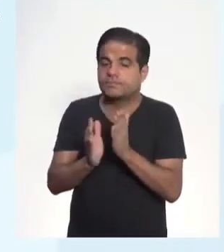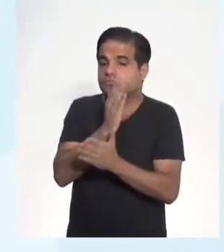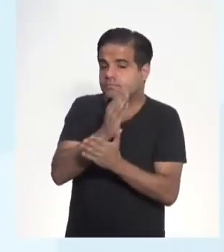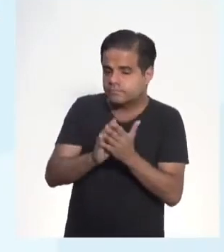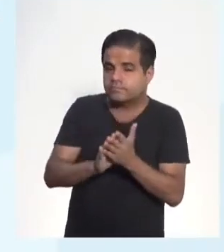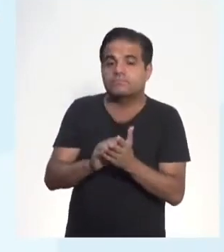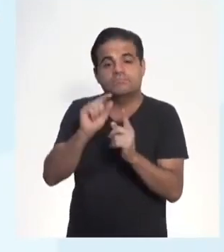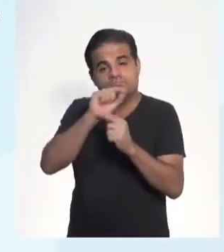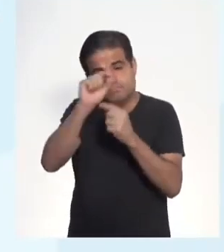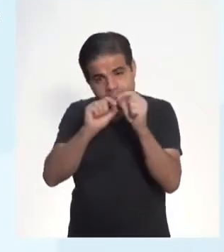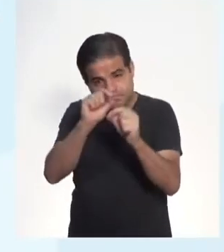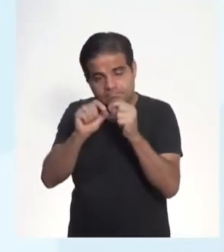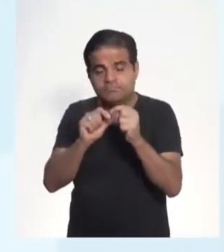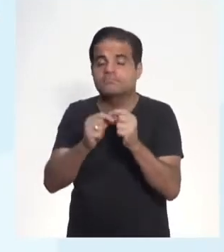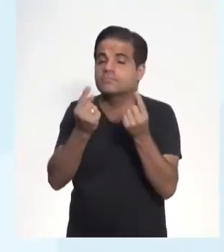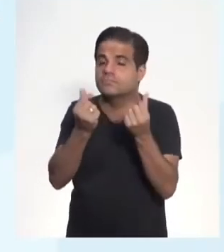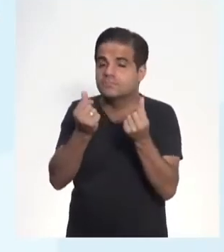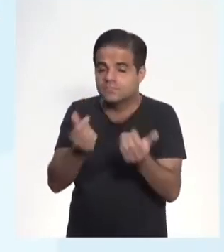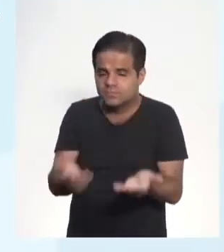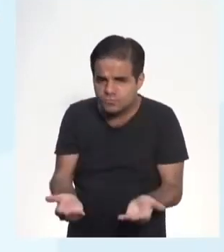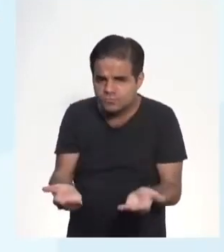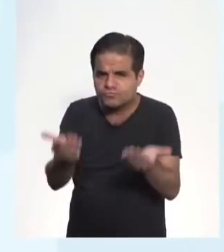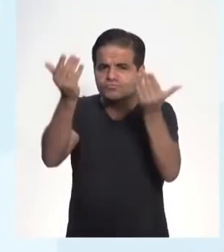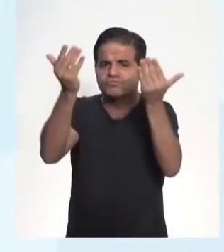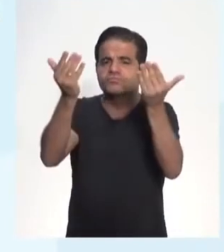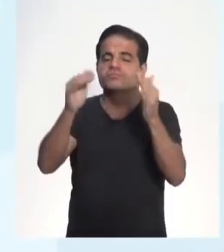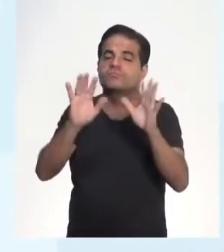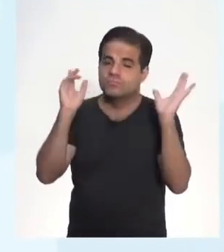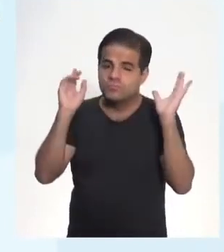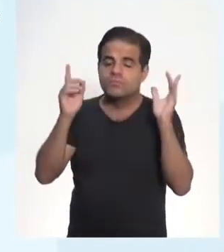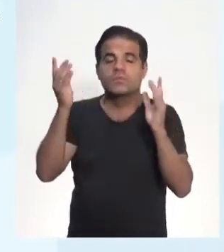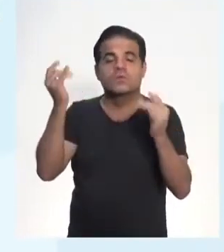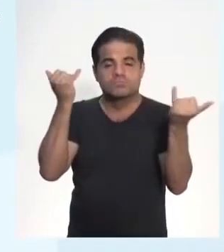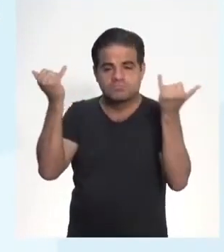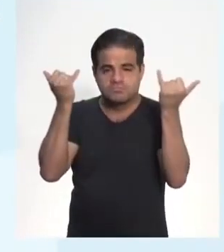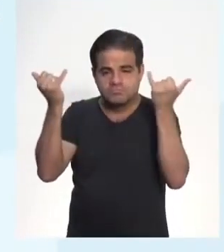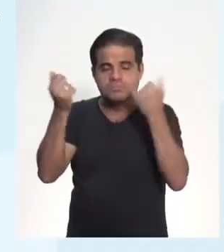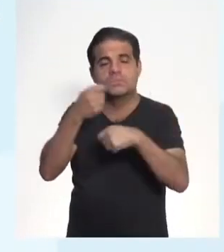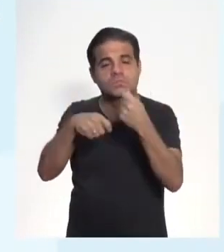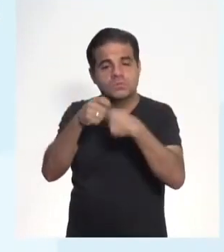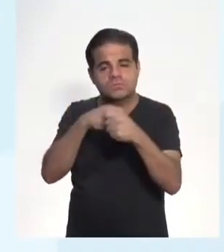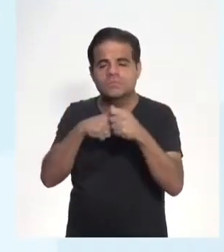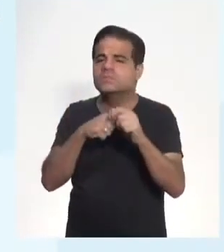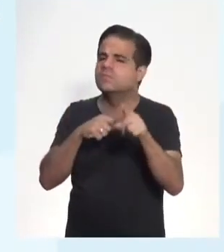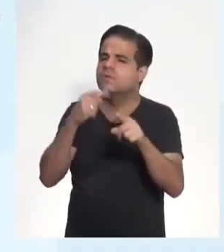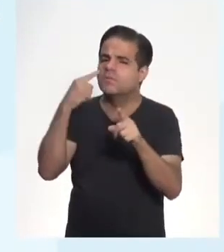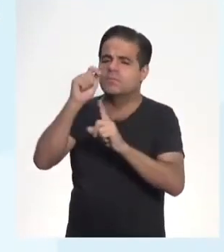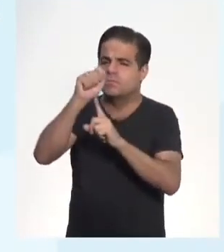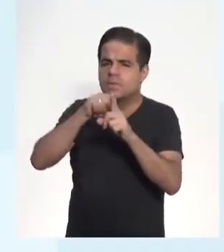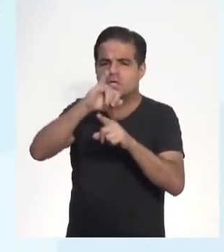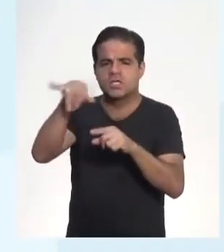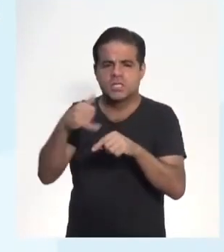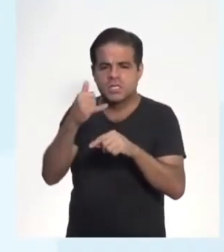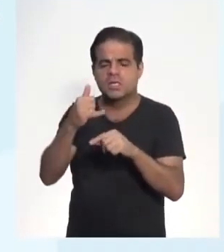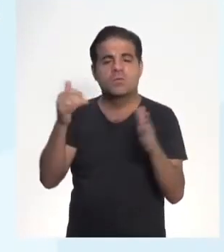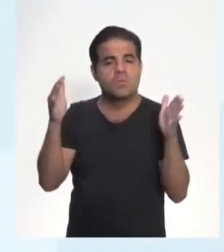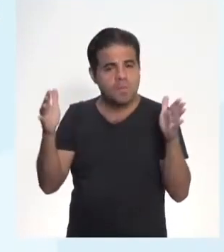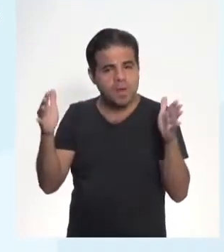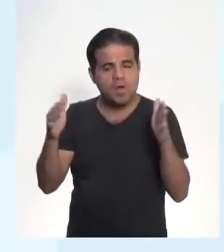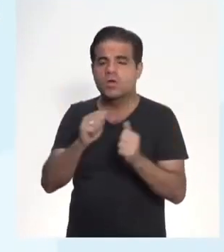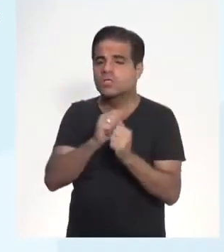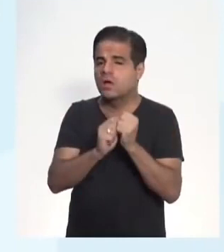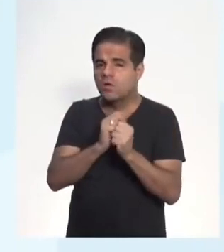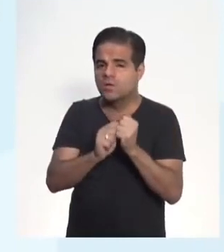dos fatores que fez com que o preço do arroz subisse, pelo menos dizem aí os economistas, tudo bem? Considera que no mês de janeiro, um pacote de arroz